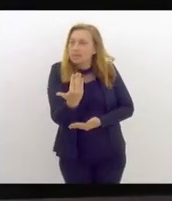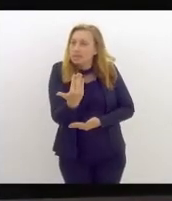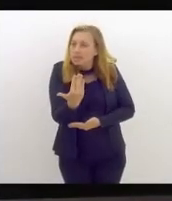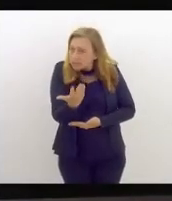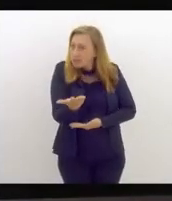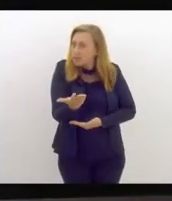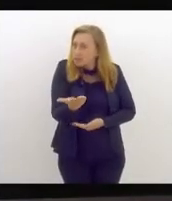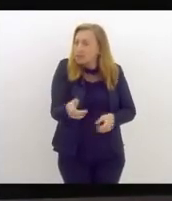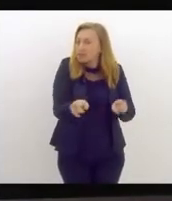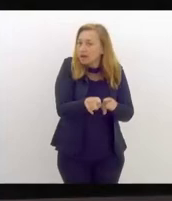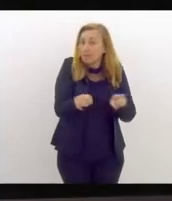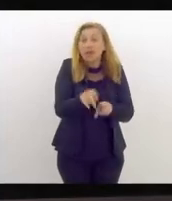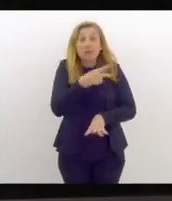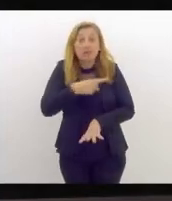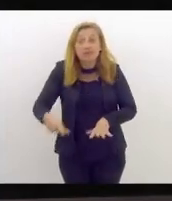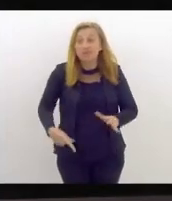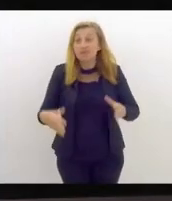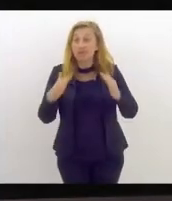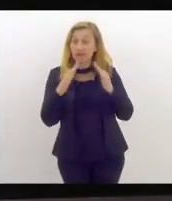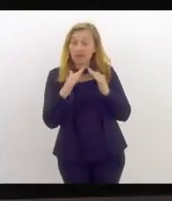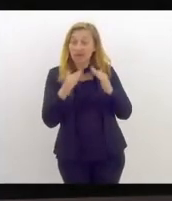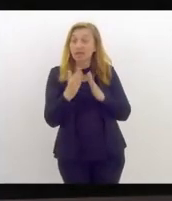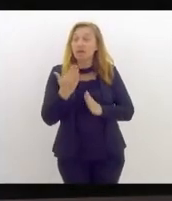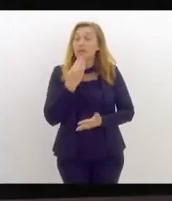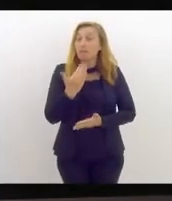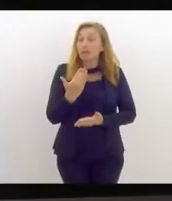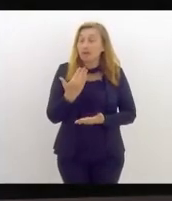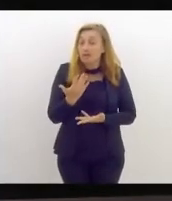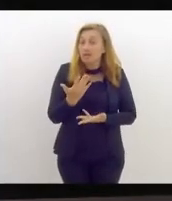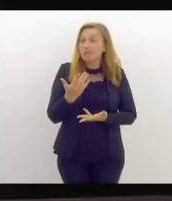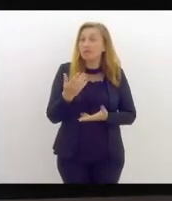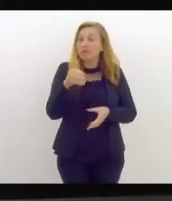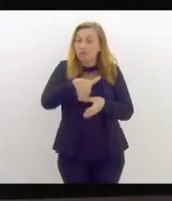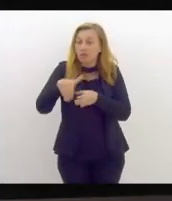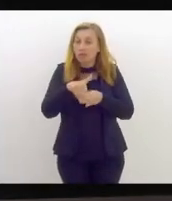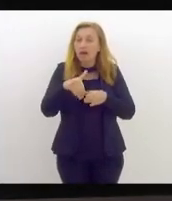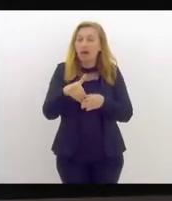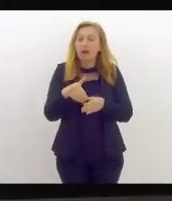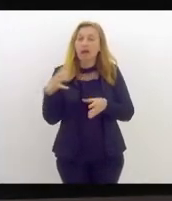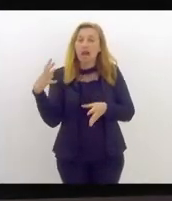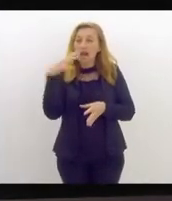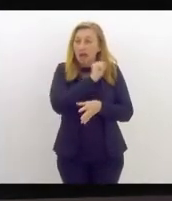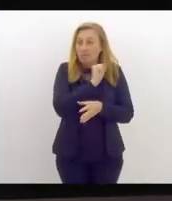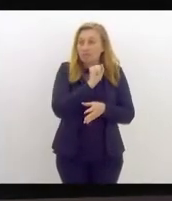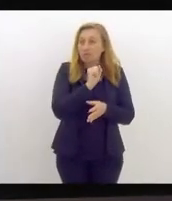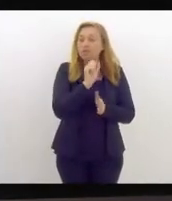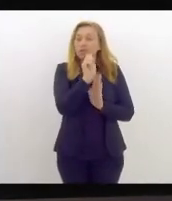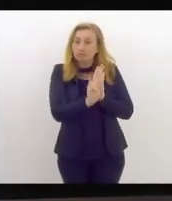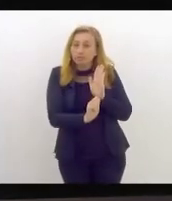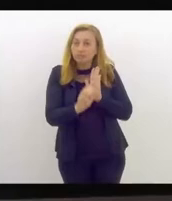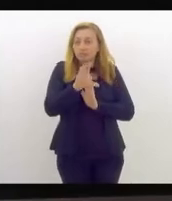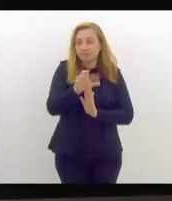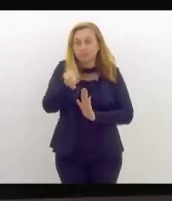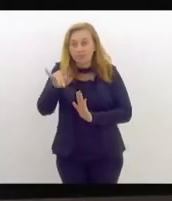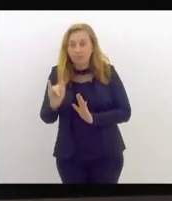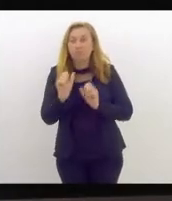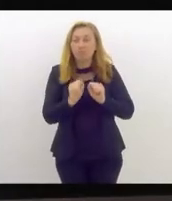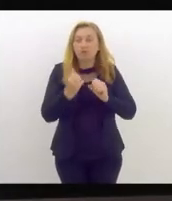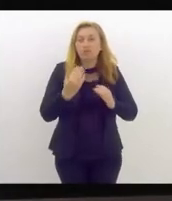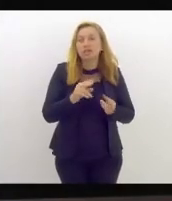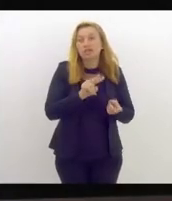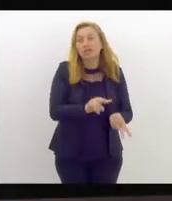pares ao presidente que coloca para votar logo o relatório da nossa CPI para que a gente possa encaminhar para o Ministério